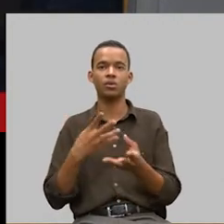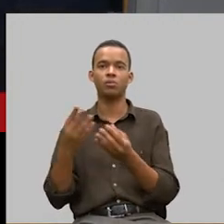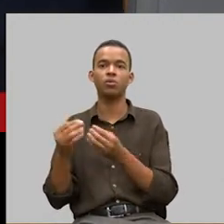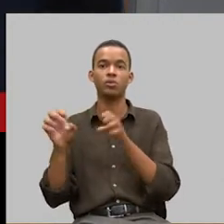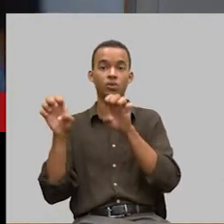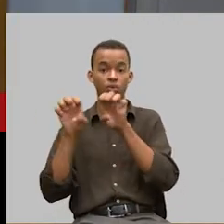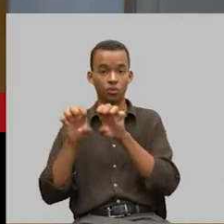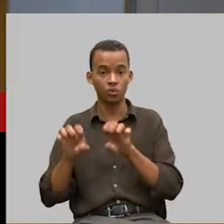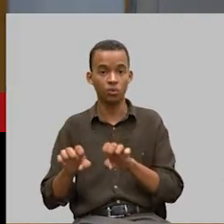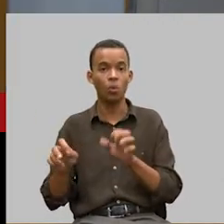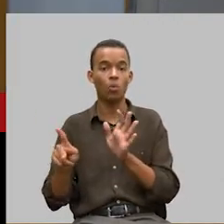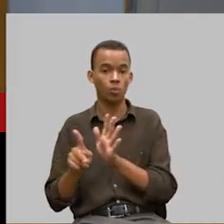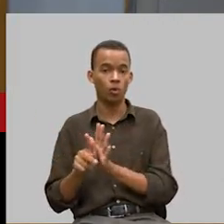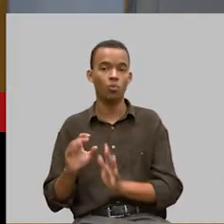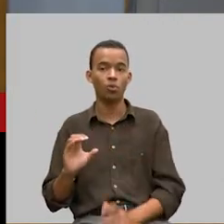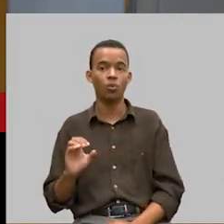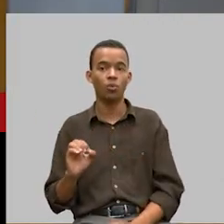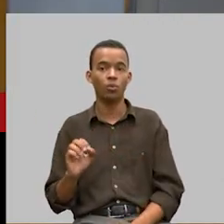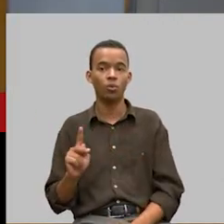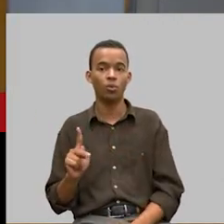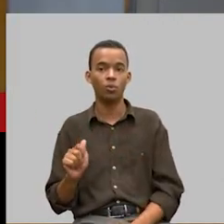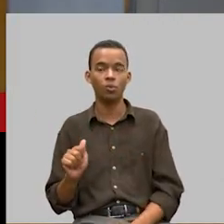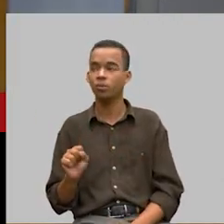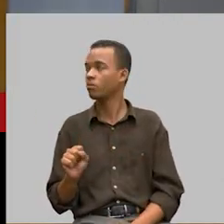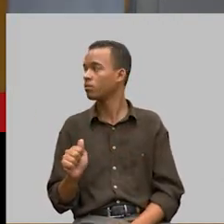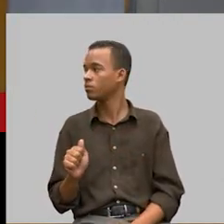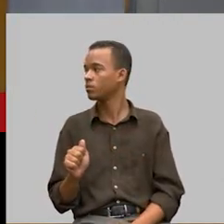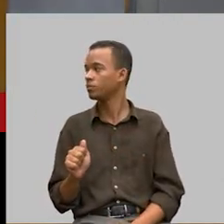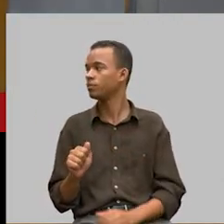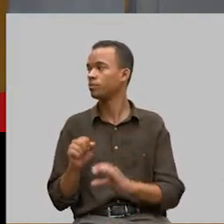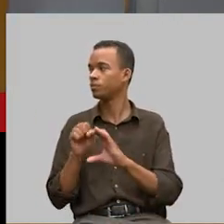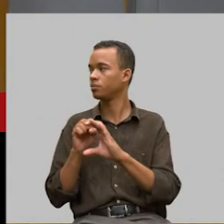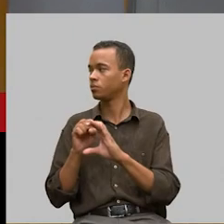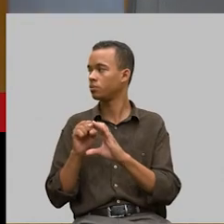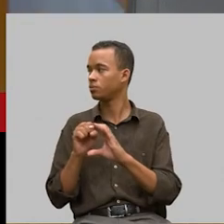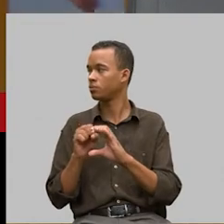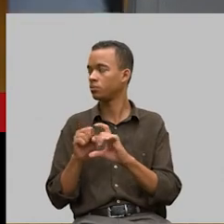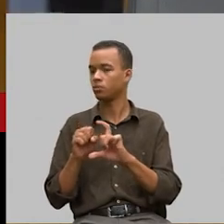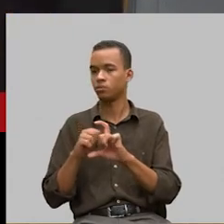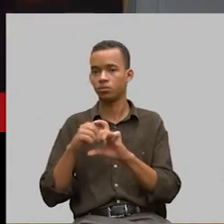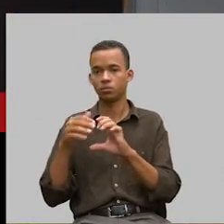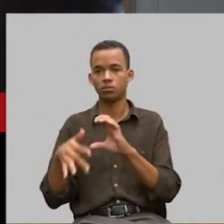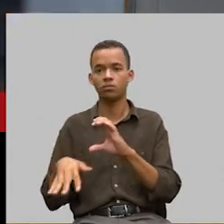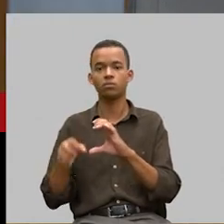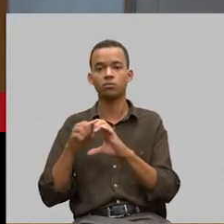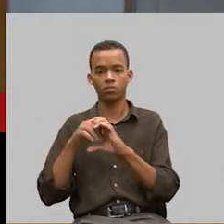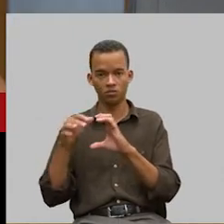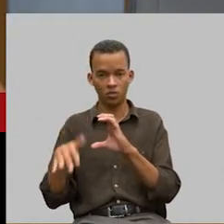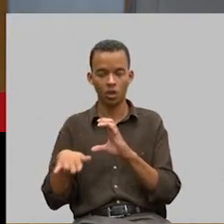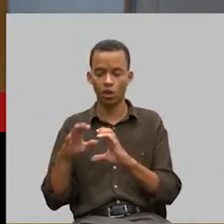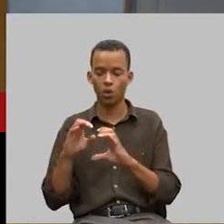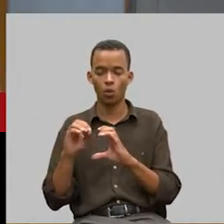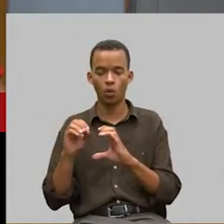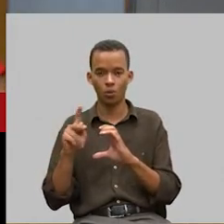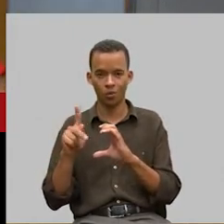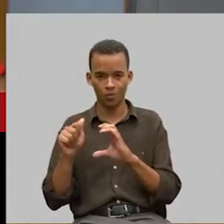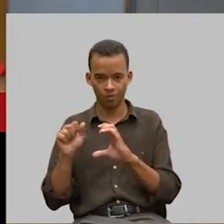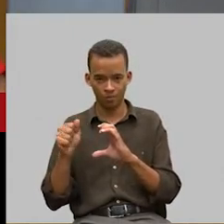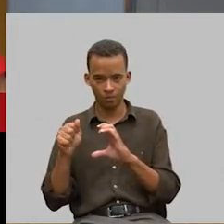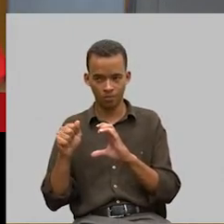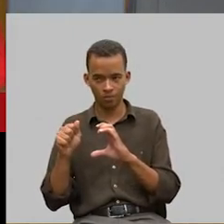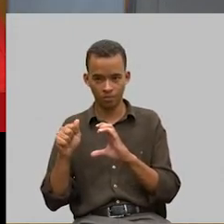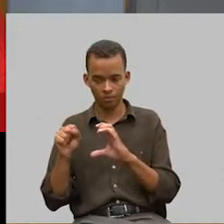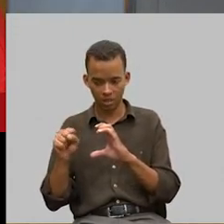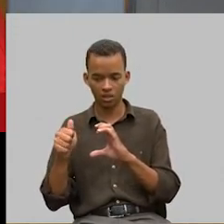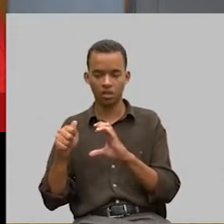lá o que que vai acontecer com a escola se isso tudo aconteceu então Eh